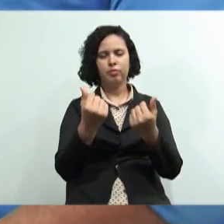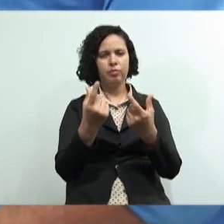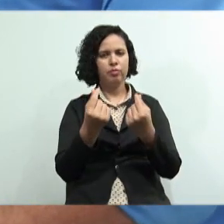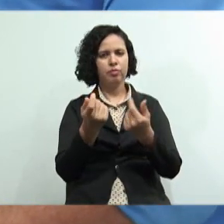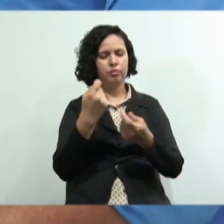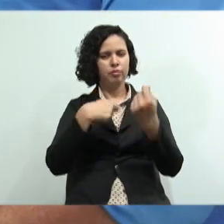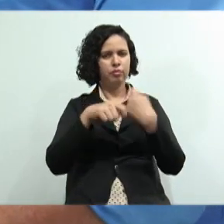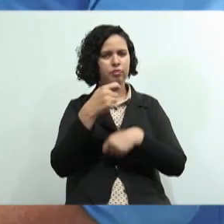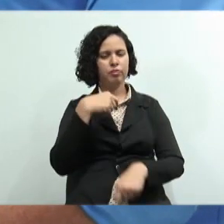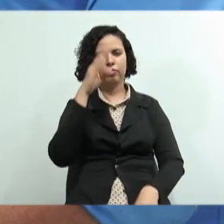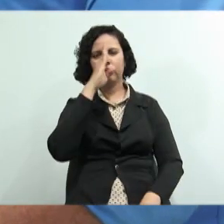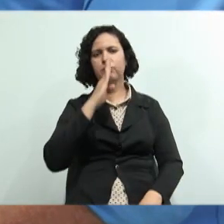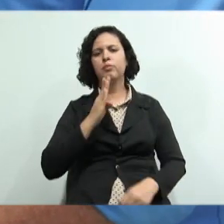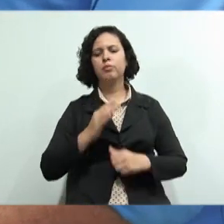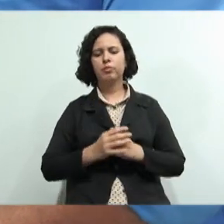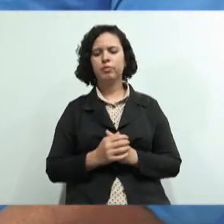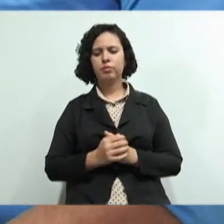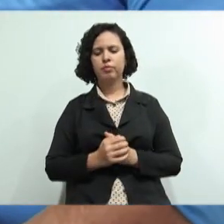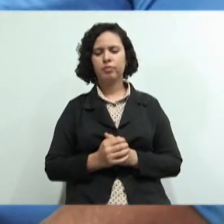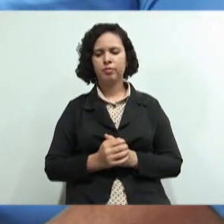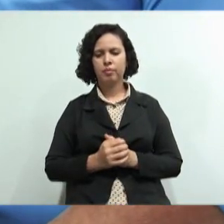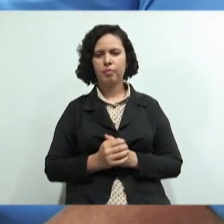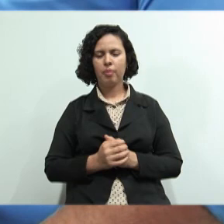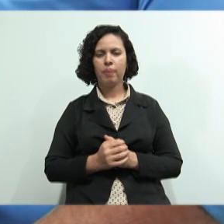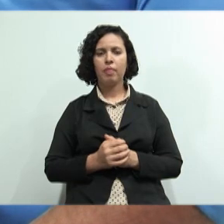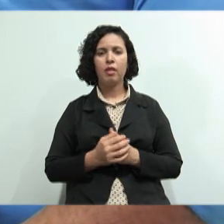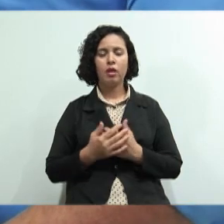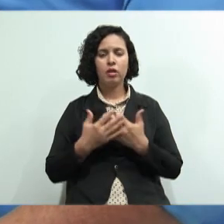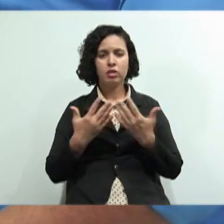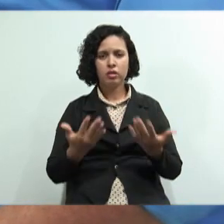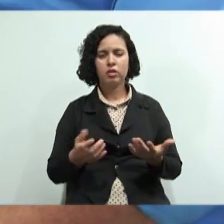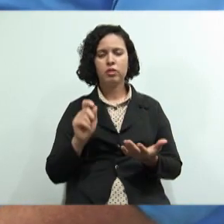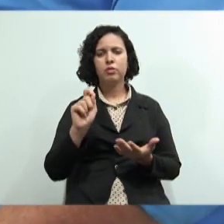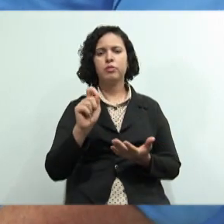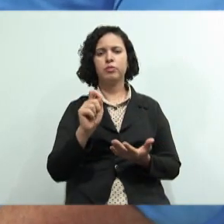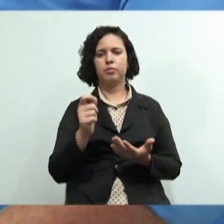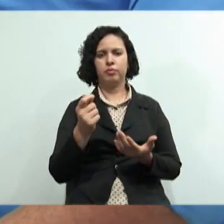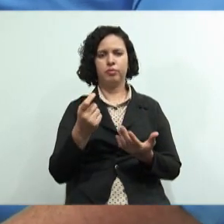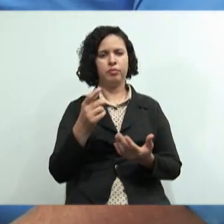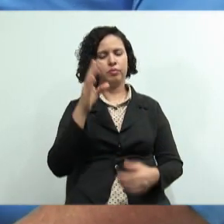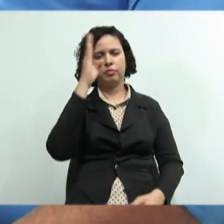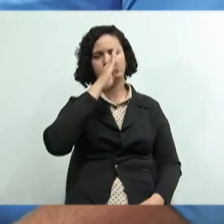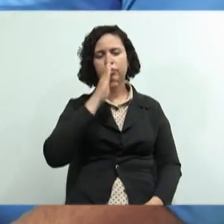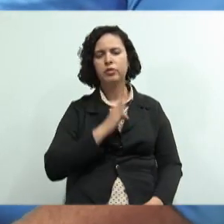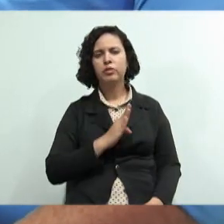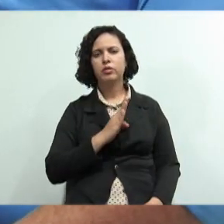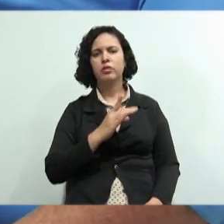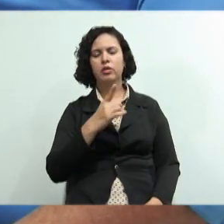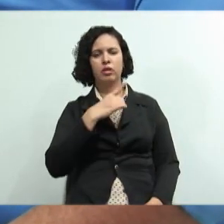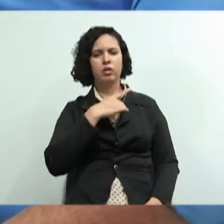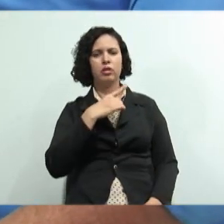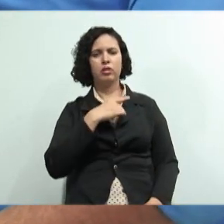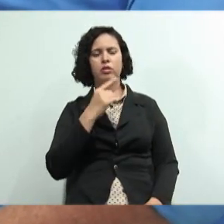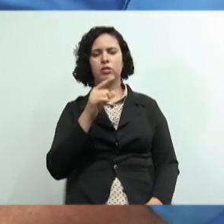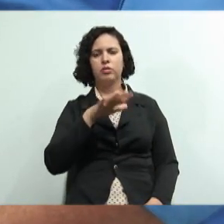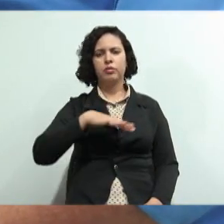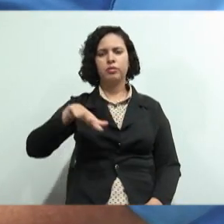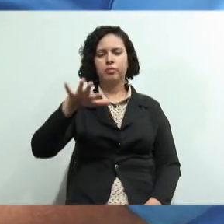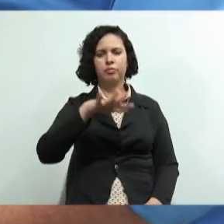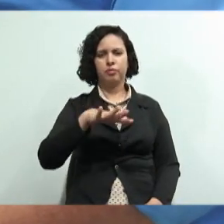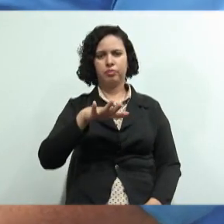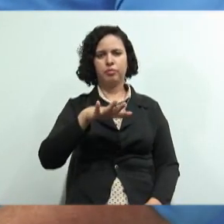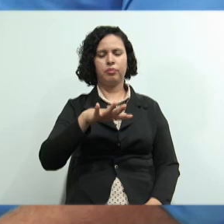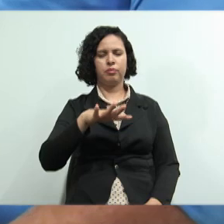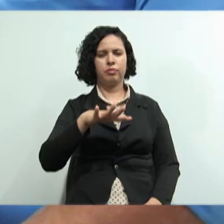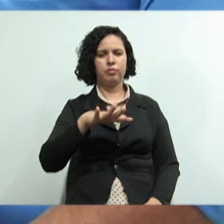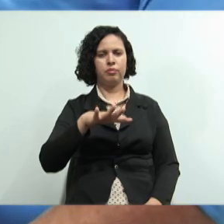Setor produtivo é que segura a economia desse país, do Brasil e dos estados brasileiros.